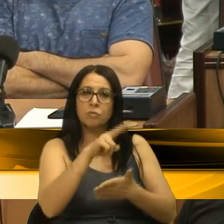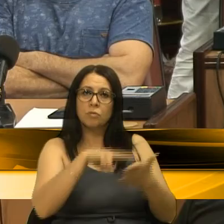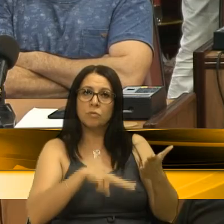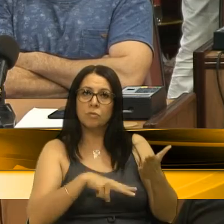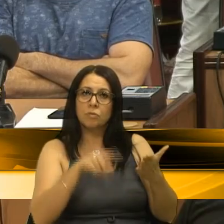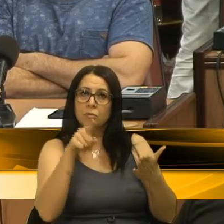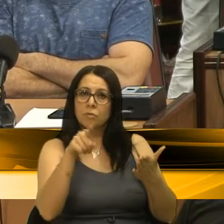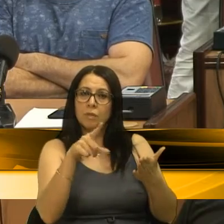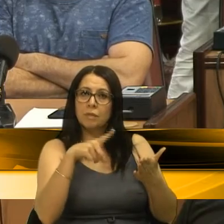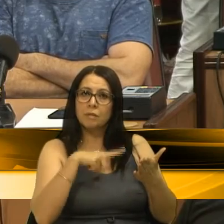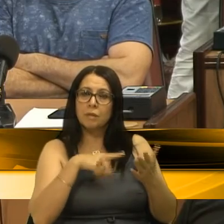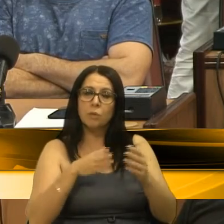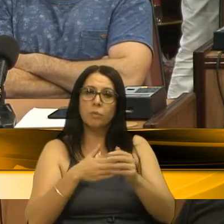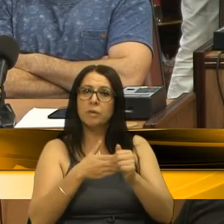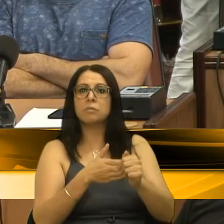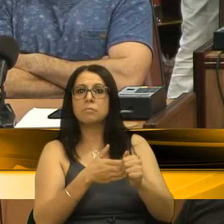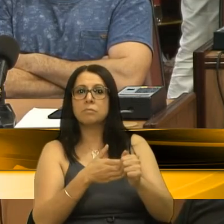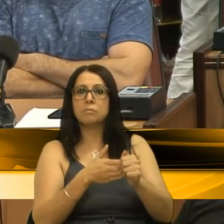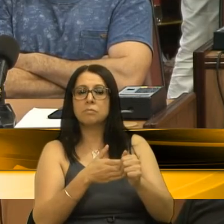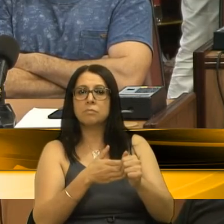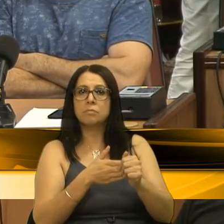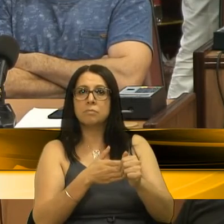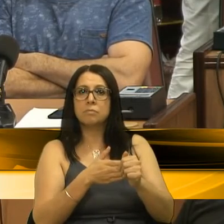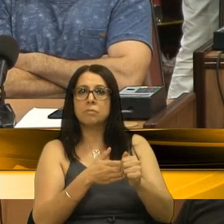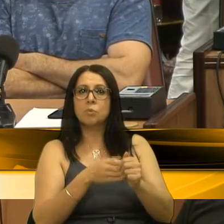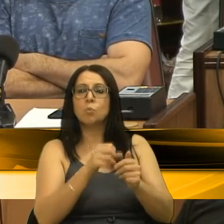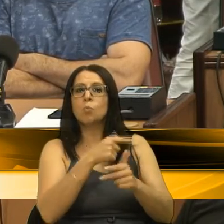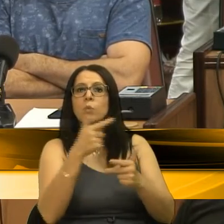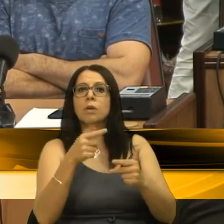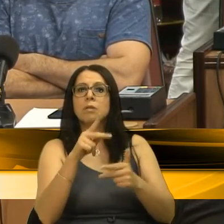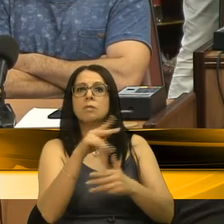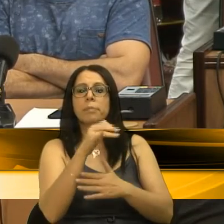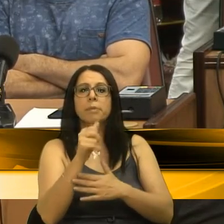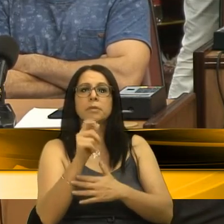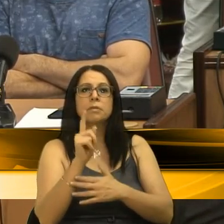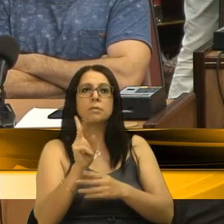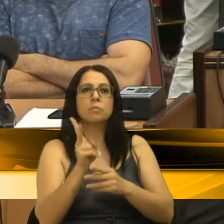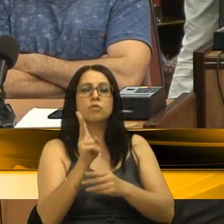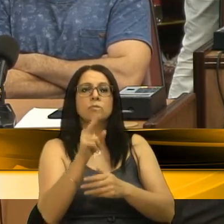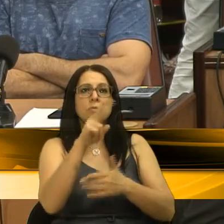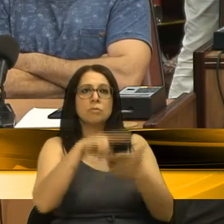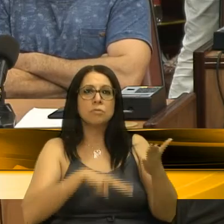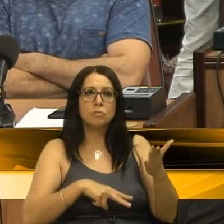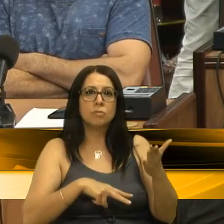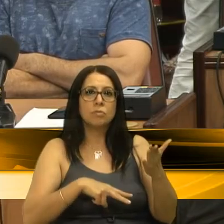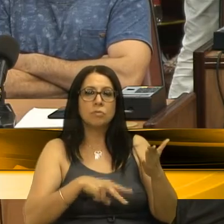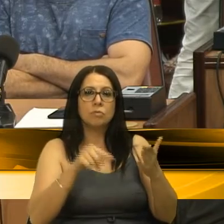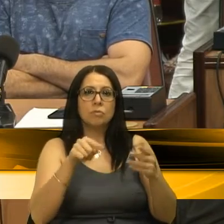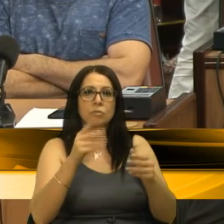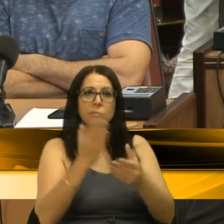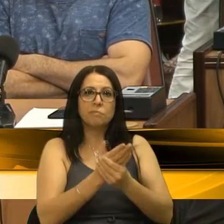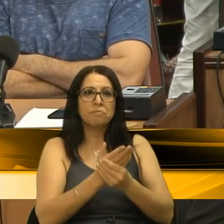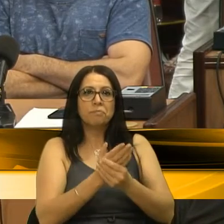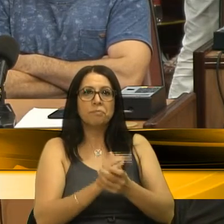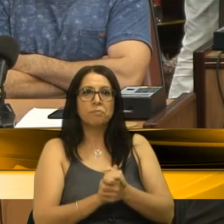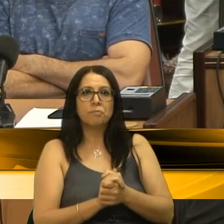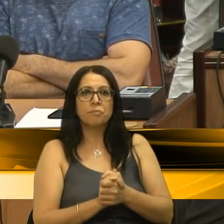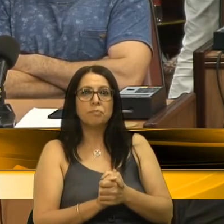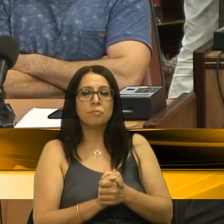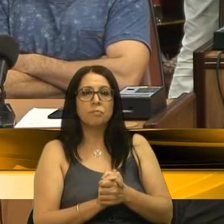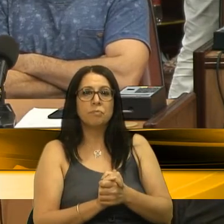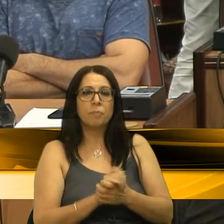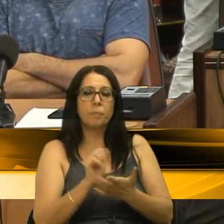né? Então, eu apelaria pelo bom senso dos procuradores, se houver a possibilidade de uma composição, porque a gente sabe que